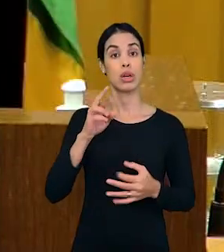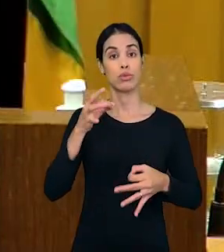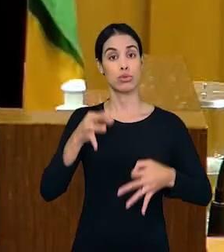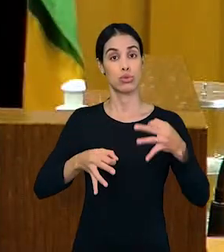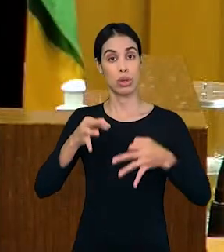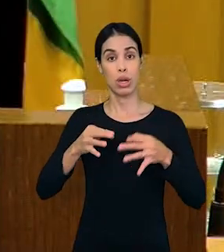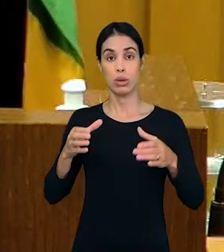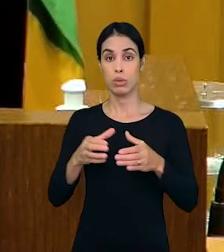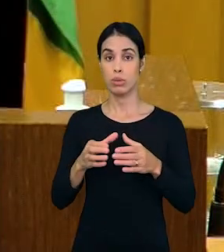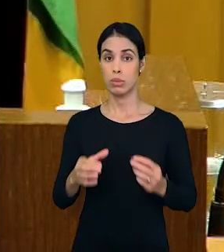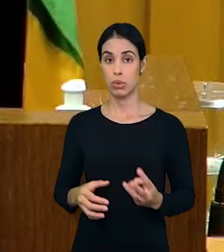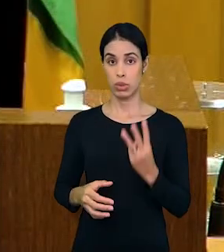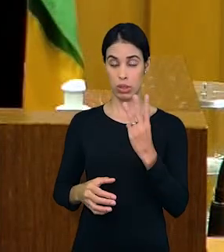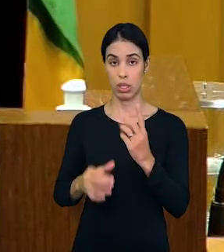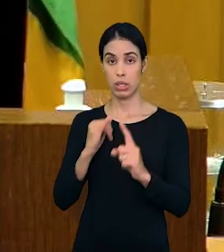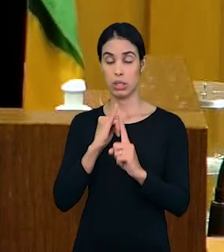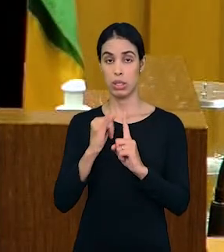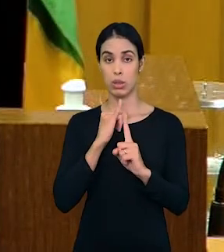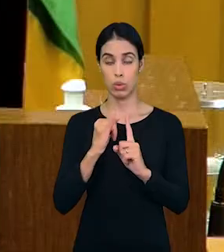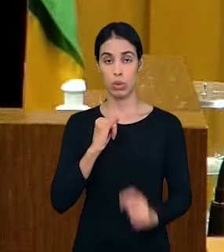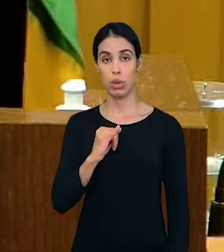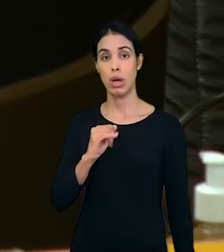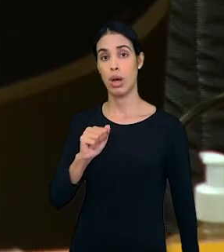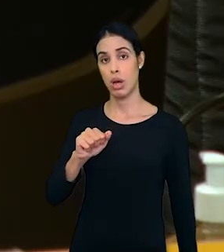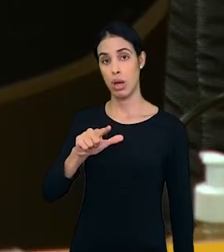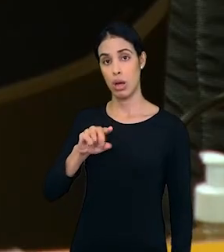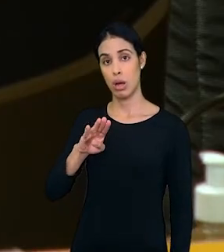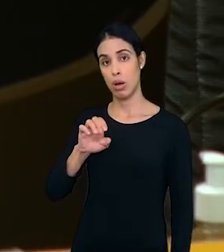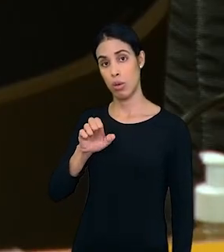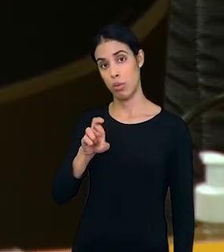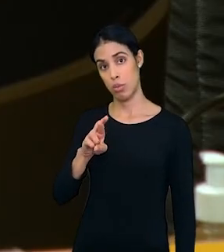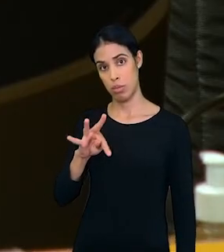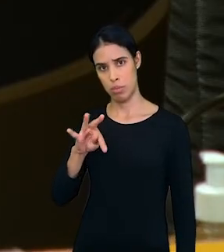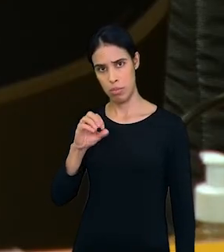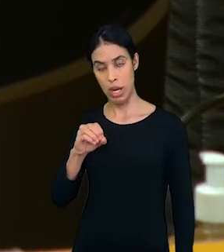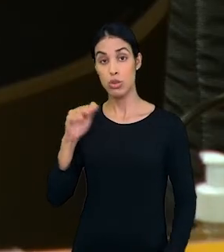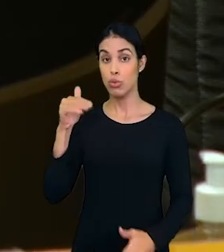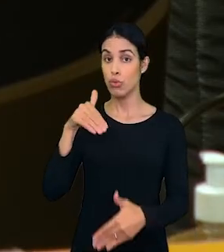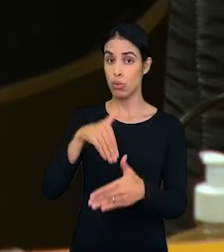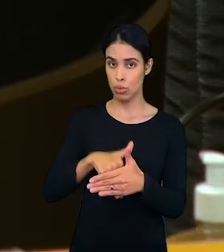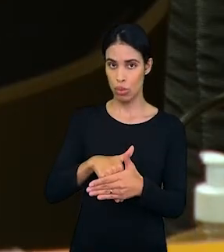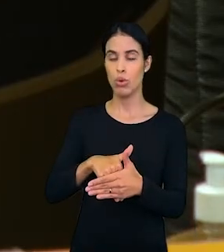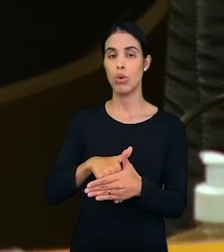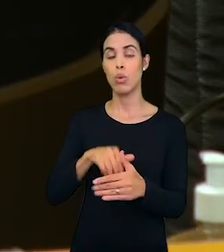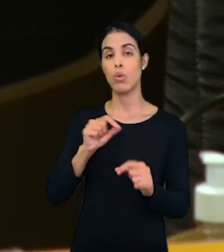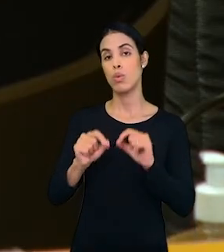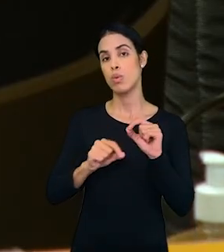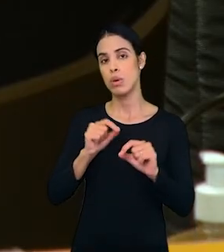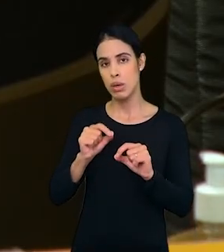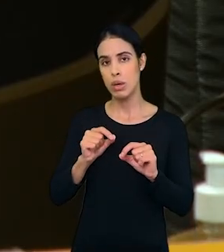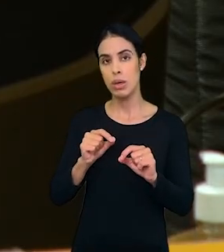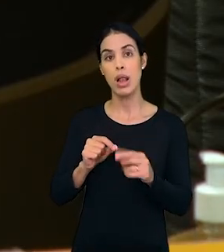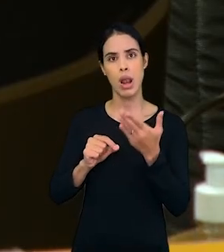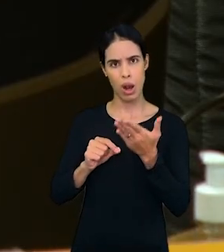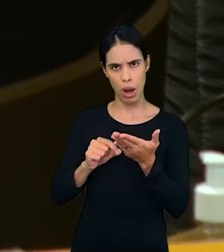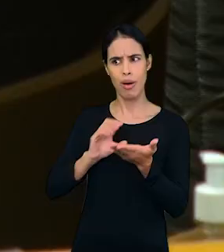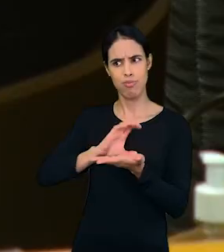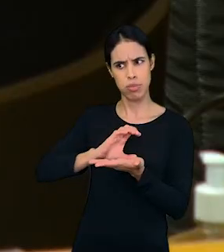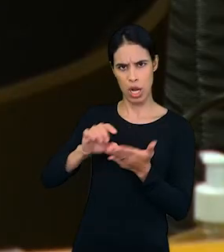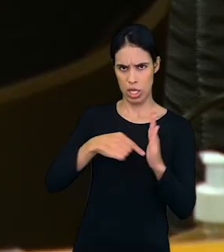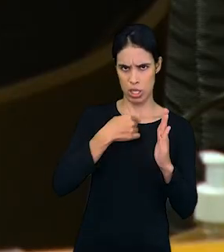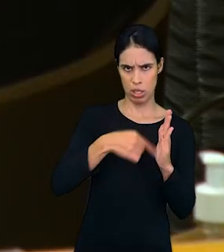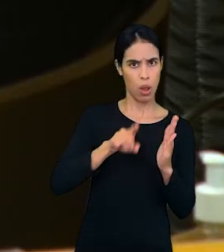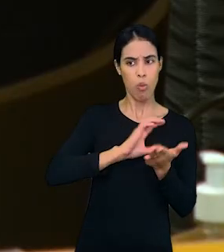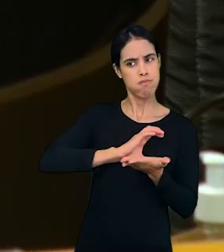julgado pela terceira turma. O relator, ministro Alberto Balazeiro, votou pelo restabelecimento da